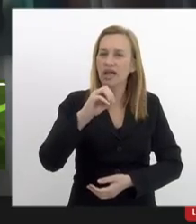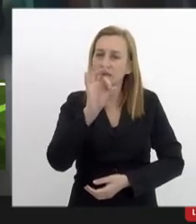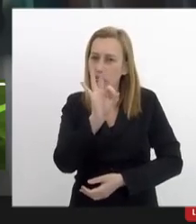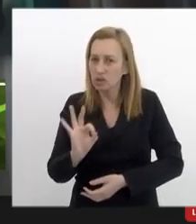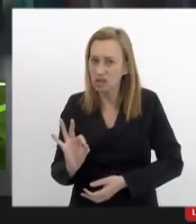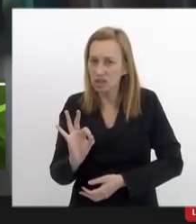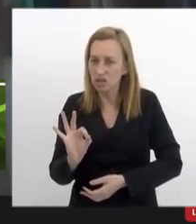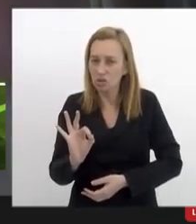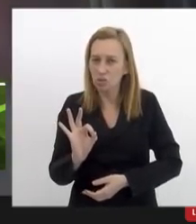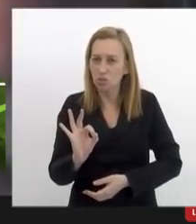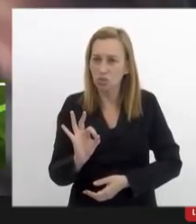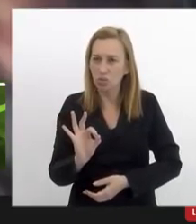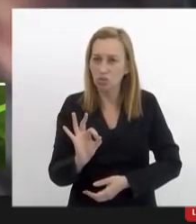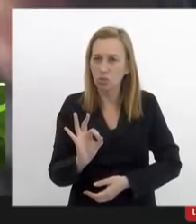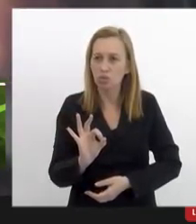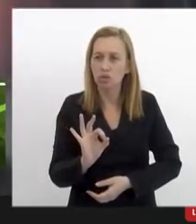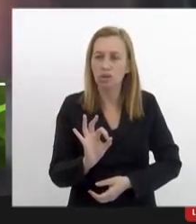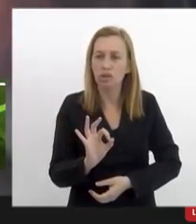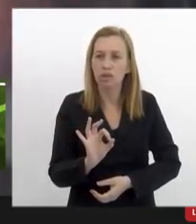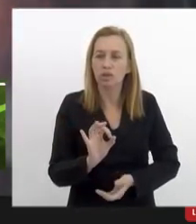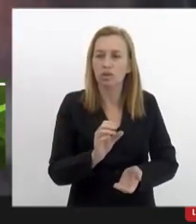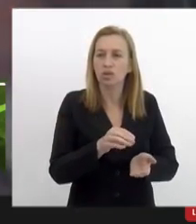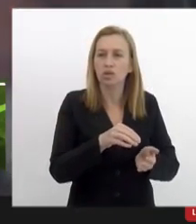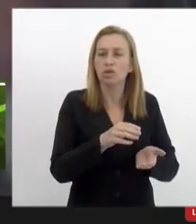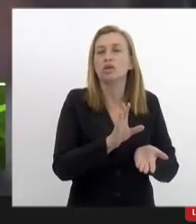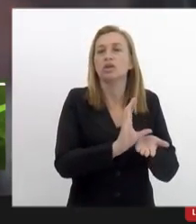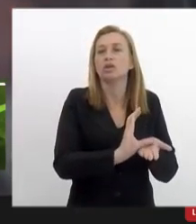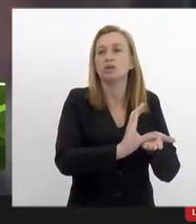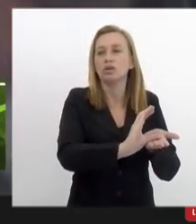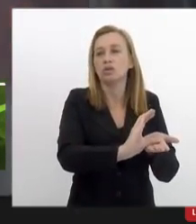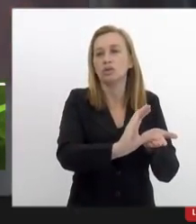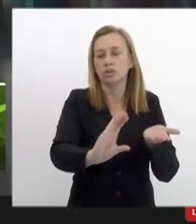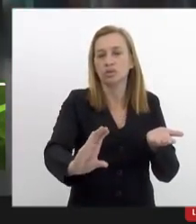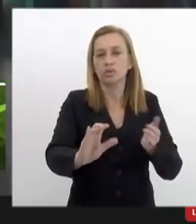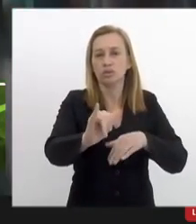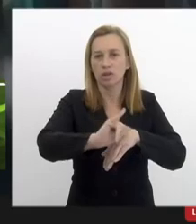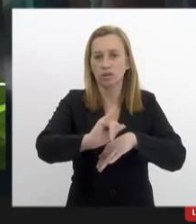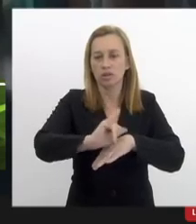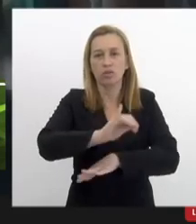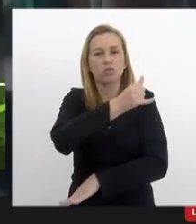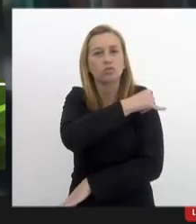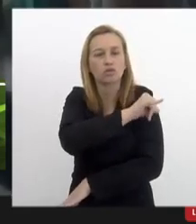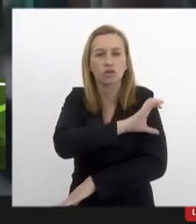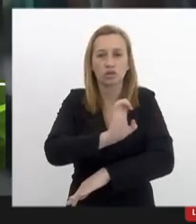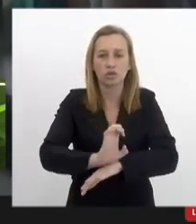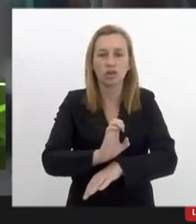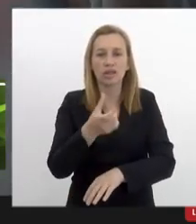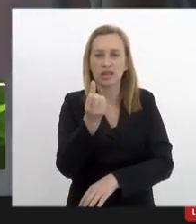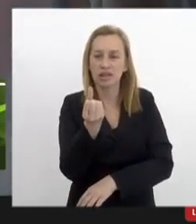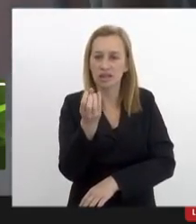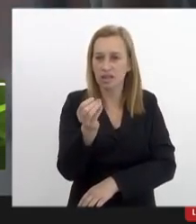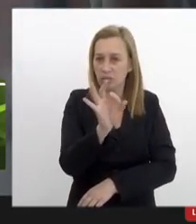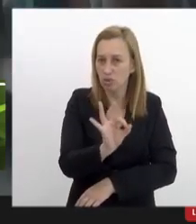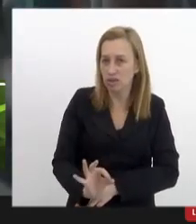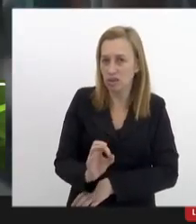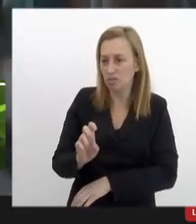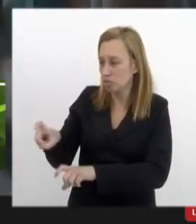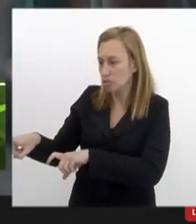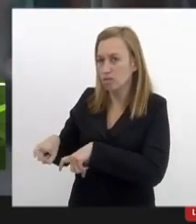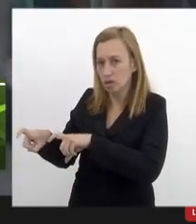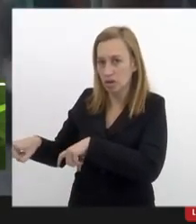40% reservado para a capital, a cidade do Rio de Janeiro, e 60% para o interior. Isso